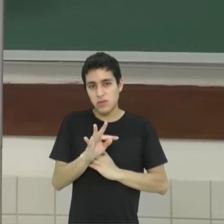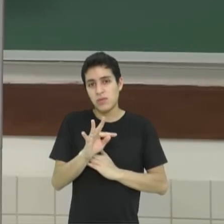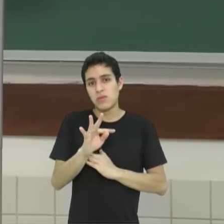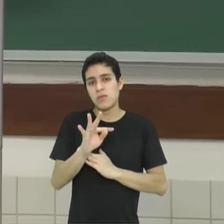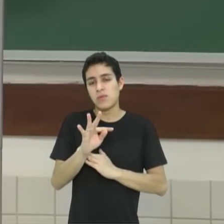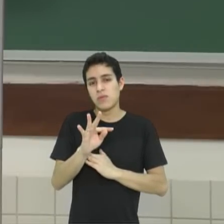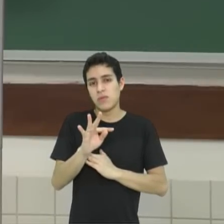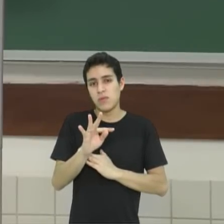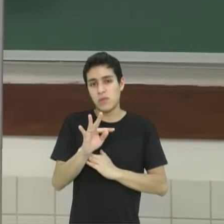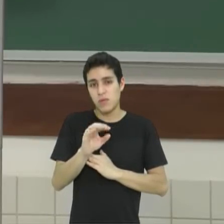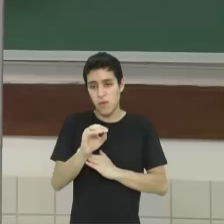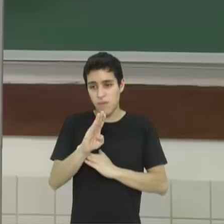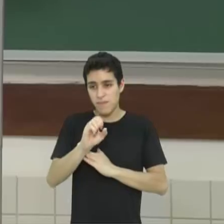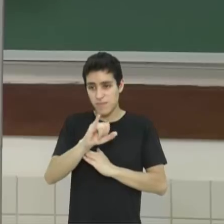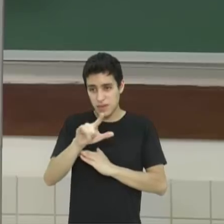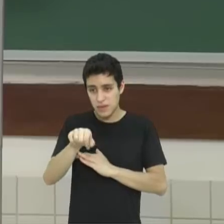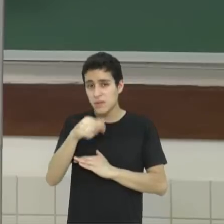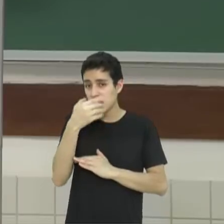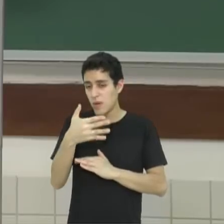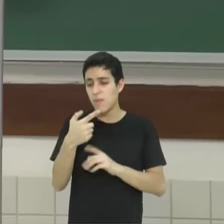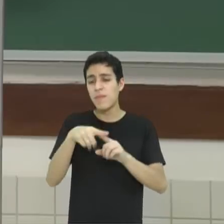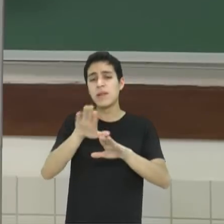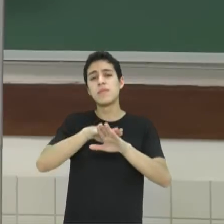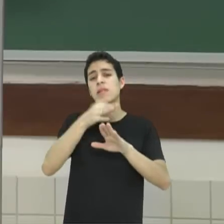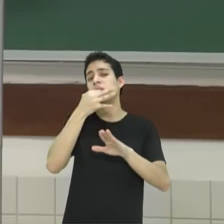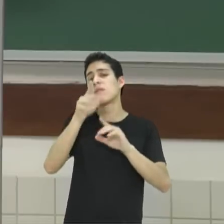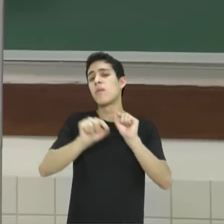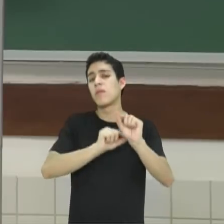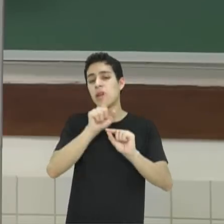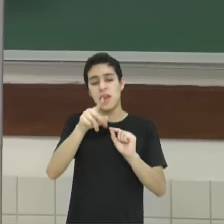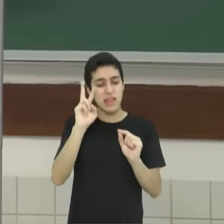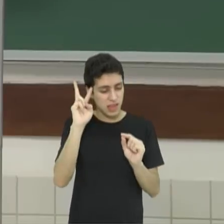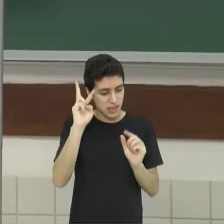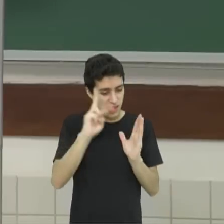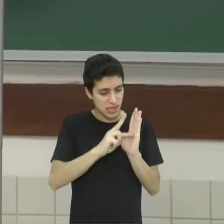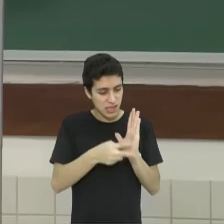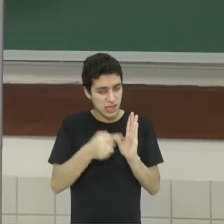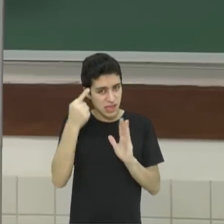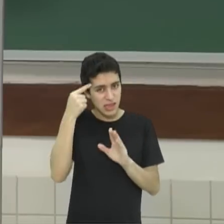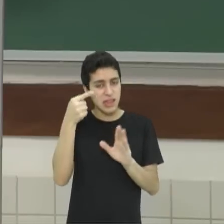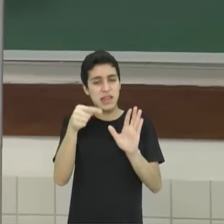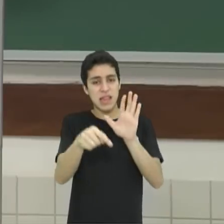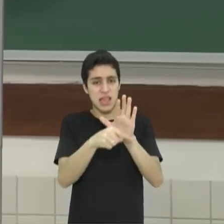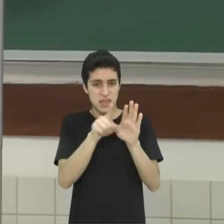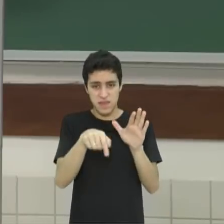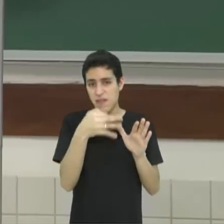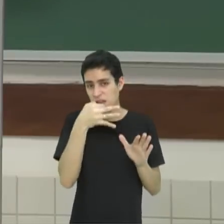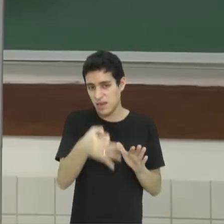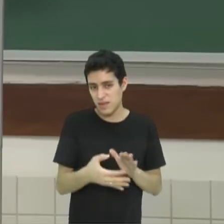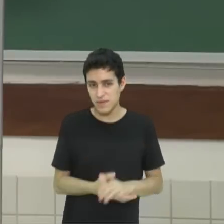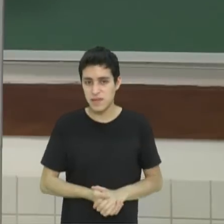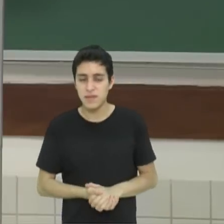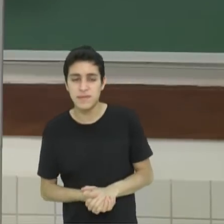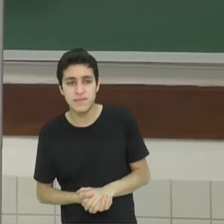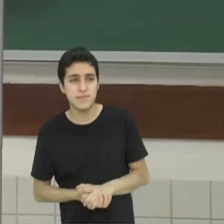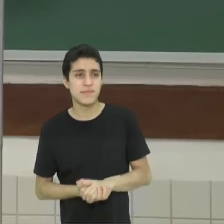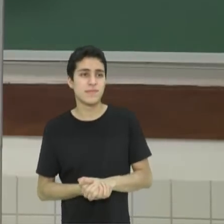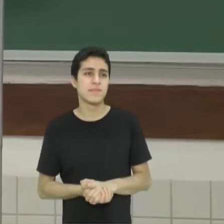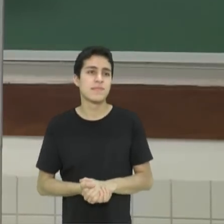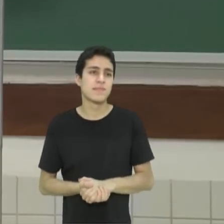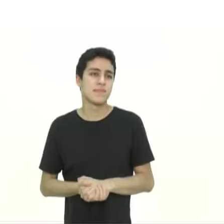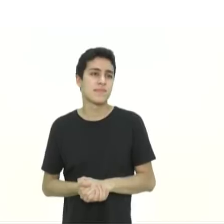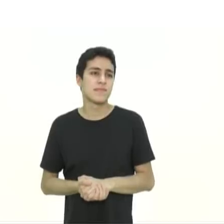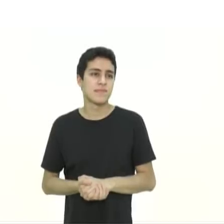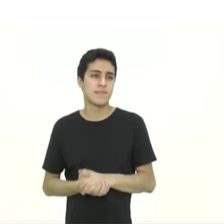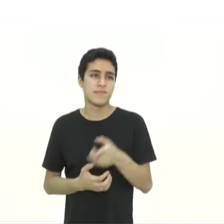uma crítica. Que crítica que era essa? A ideia negativa. A ideia negativa foi uma crítica, ok? Então vamos